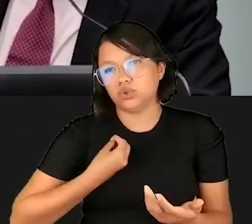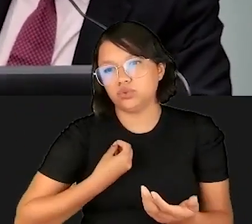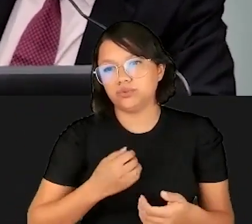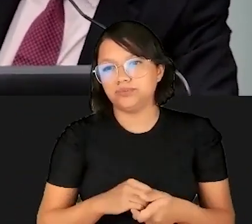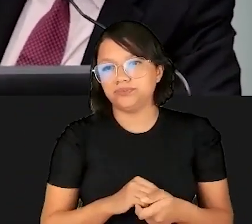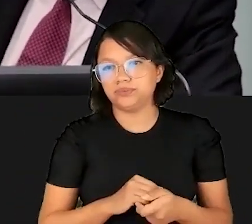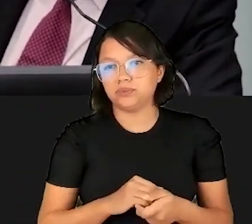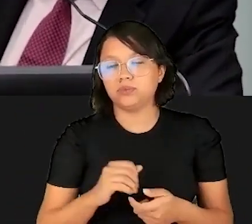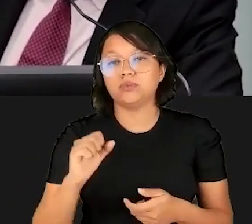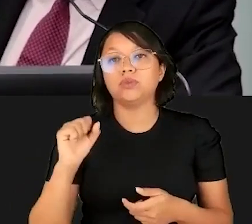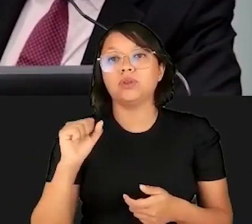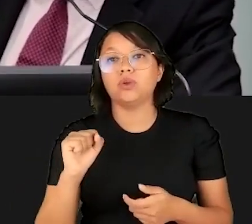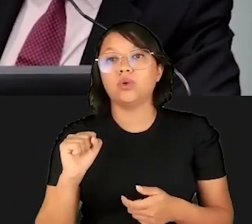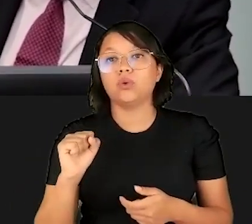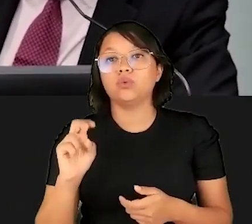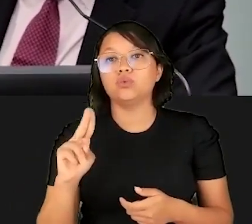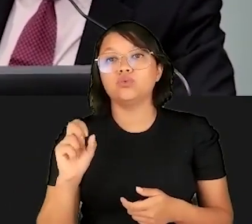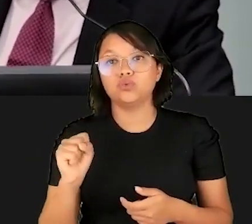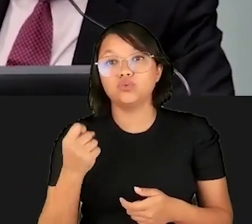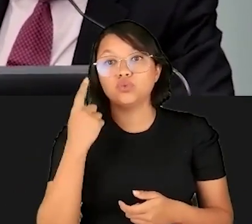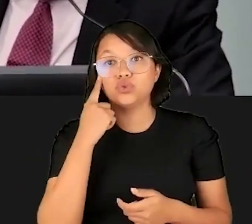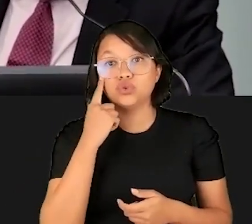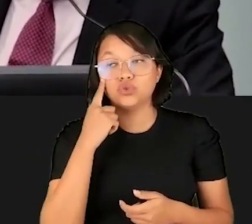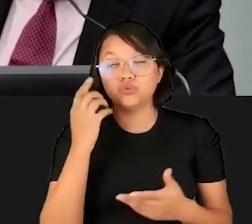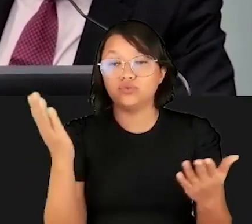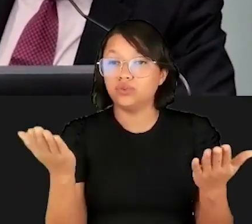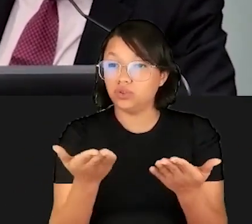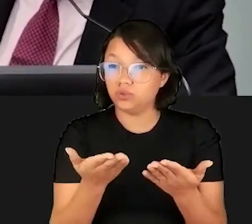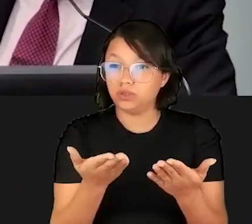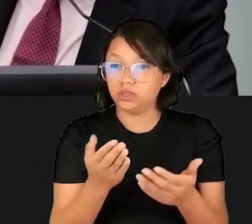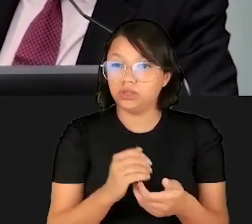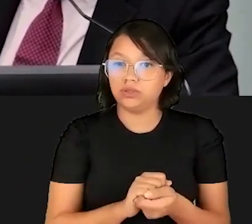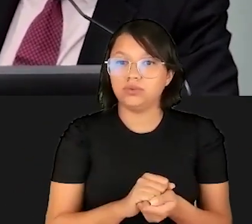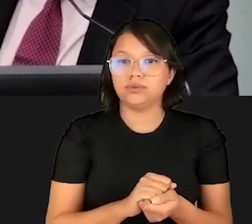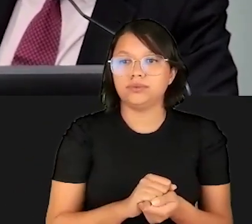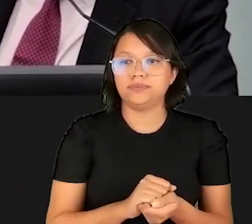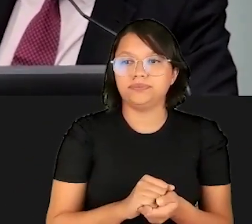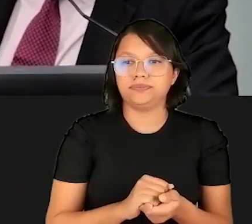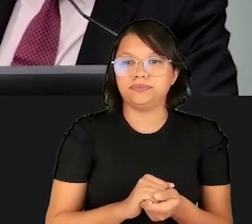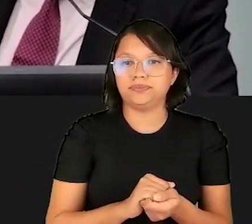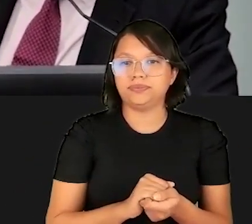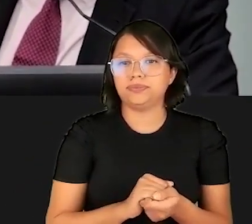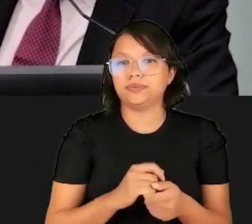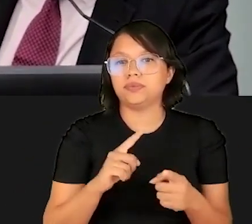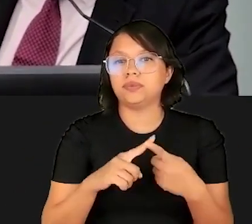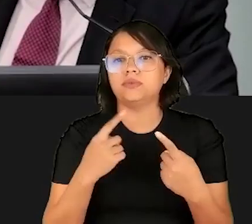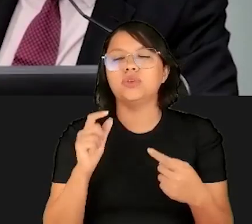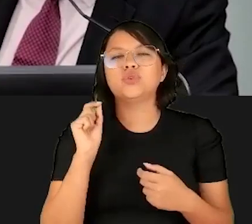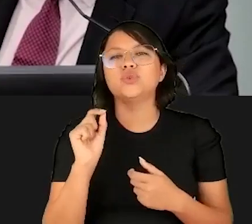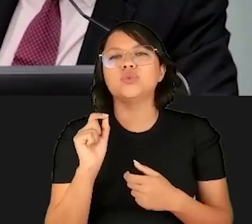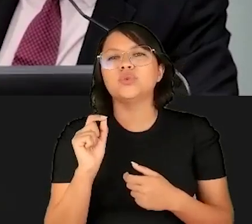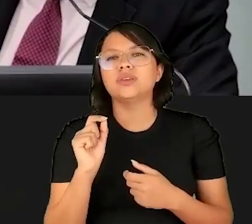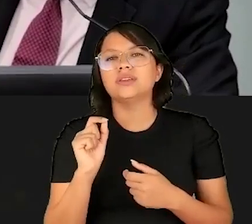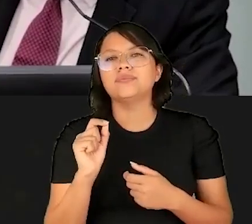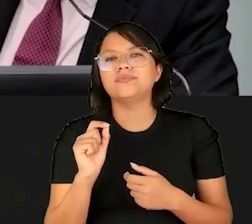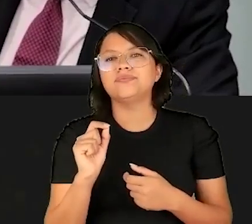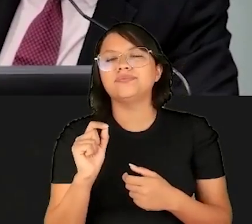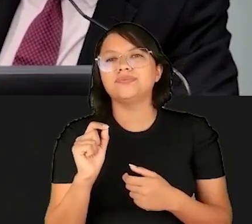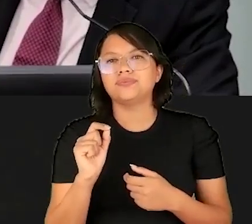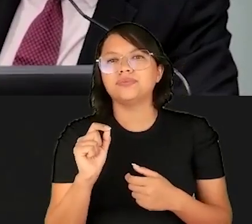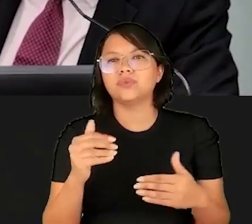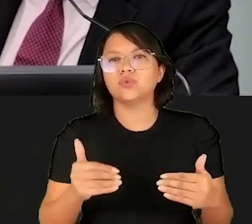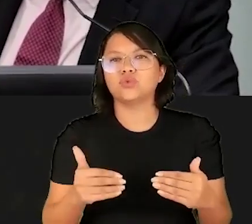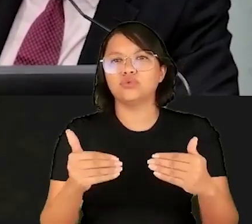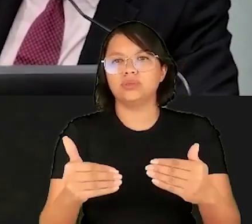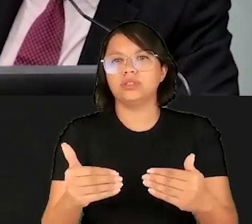entrar nesse primeiro aqui, que aqui todos conhecem melhor do que eu a Constituição. Mas o que o Ministério da Saúde fez